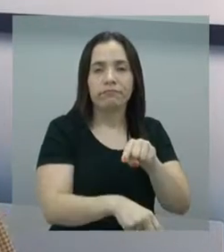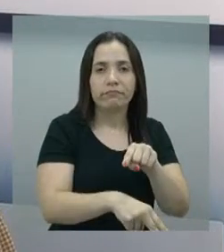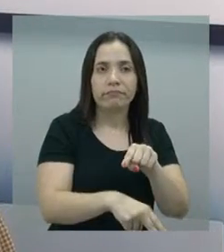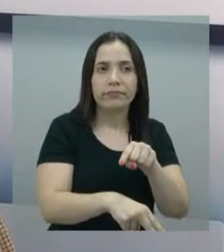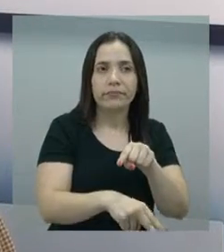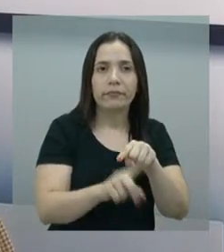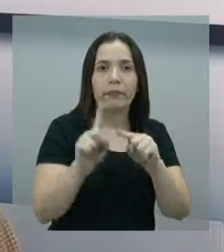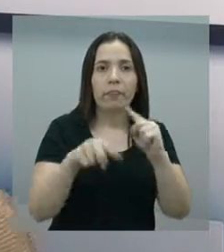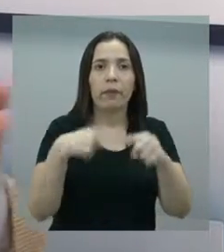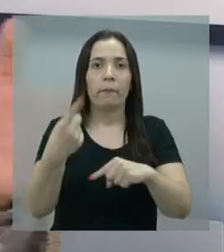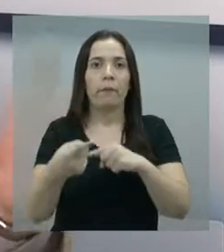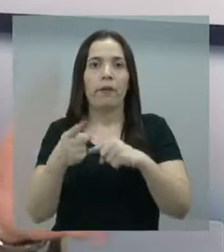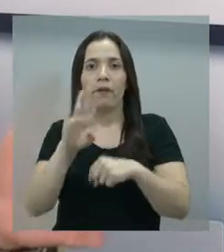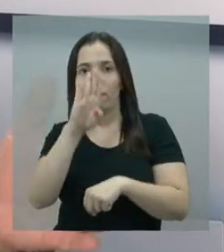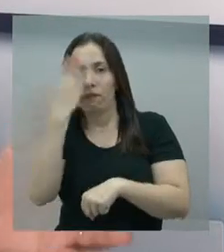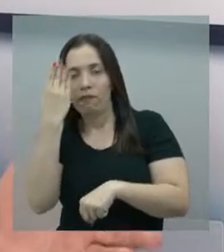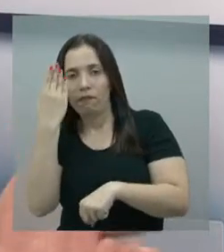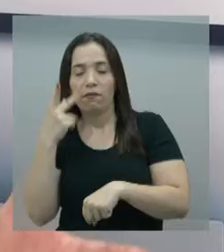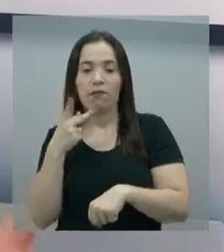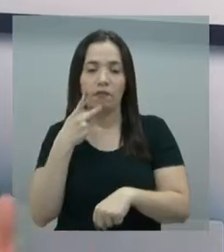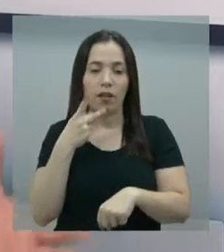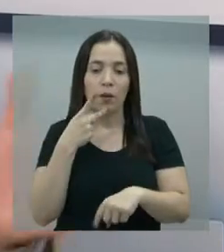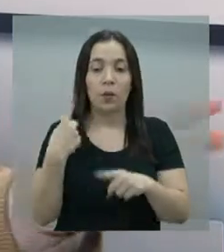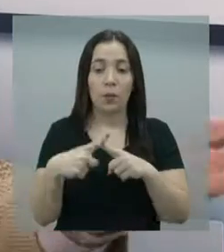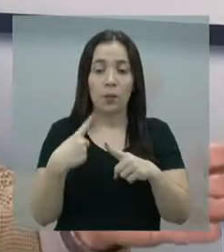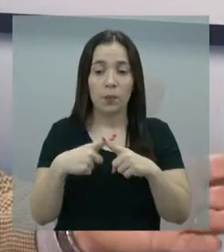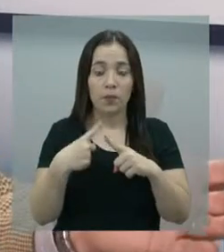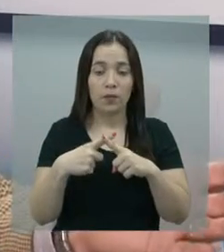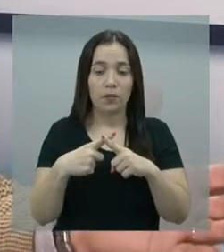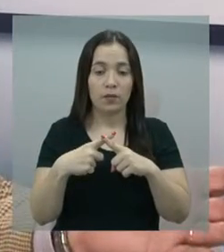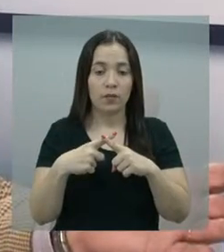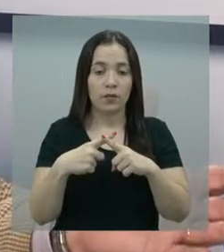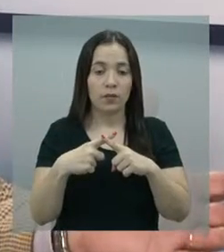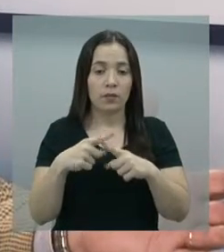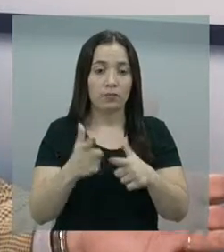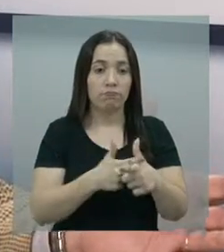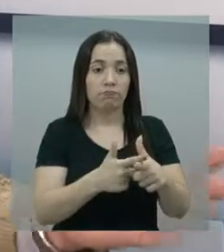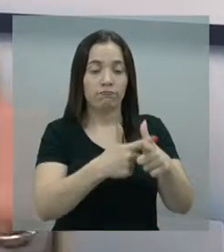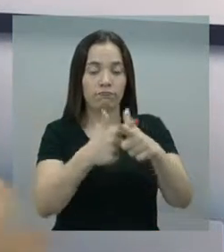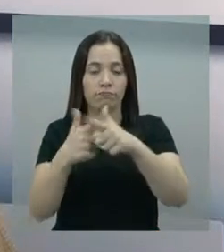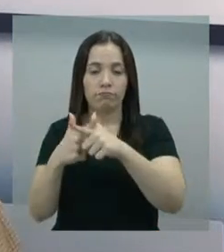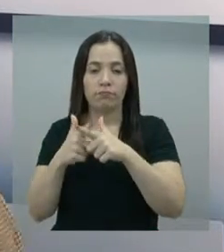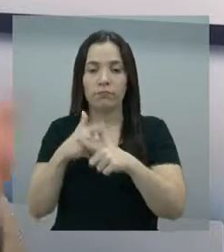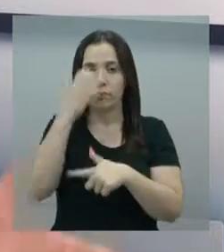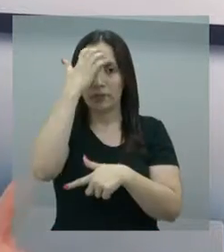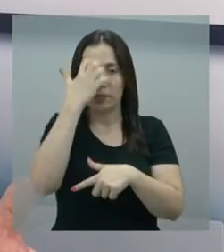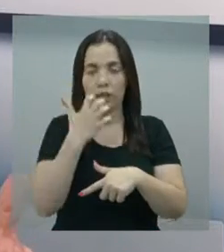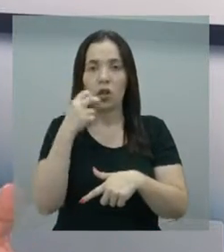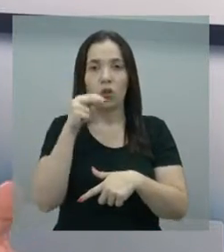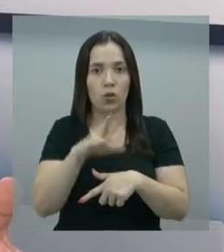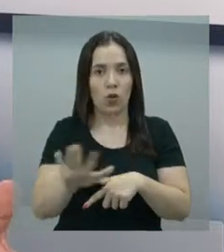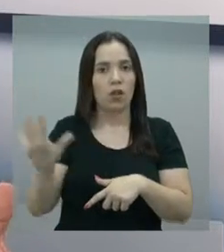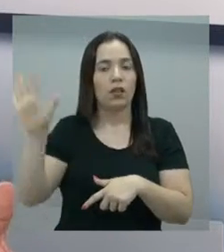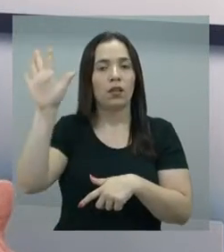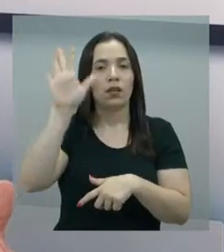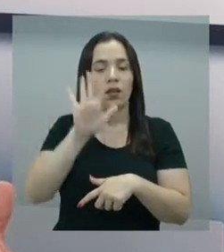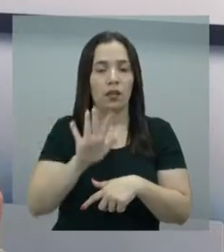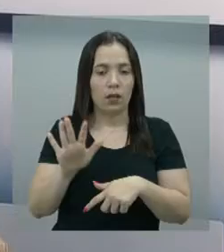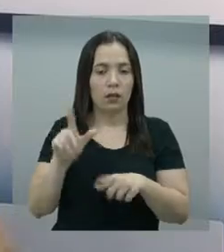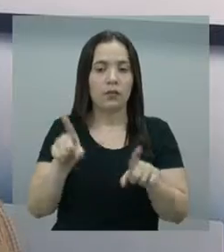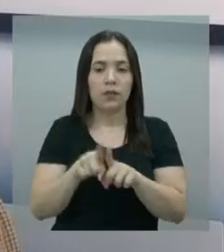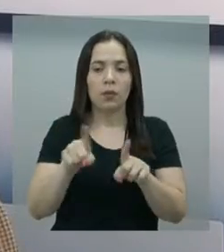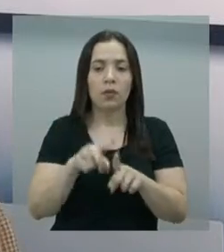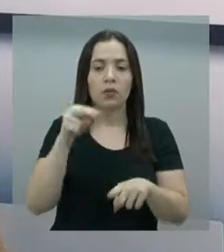se recolheu, porque viu que ia criar um problema sério com a bancada do Nordeste e do